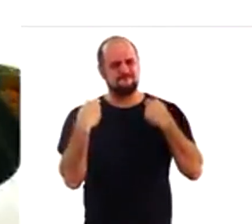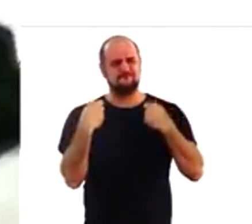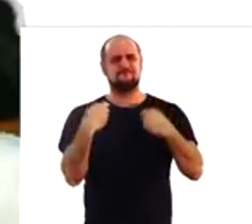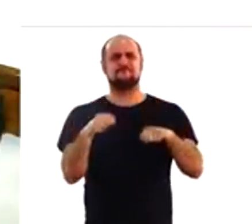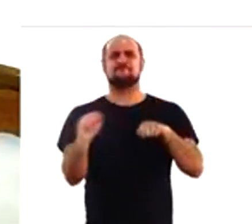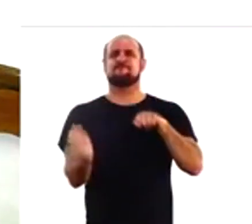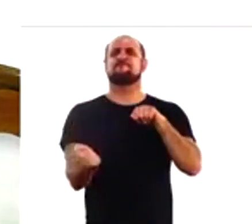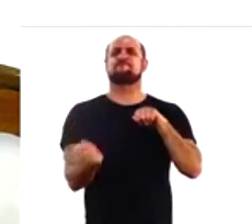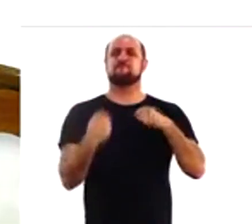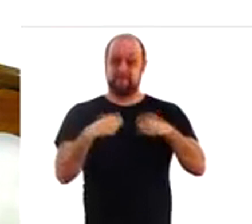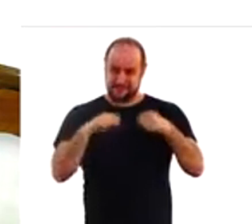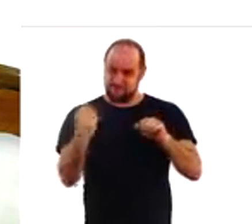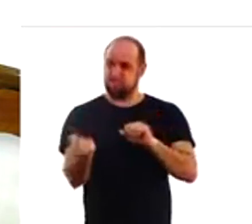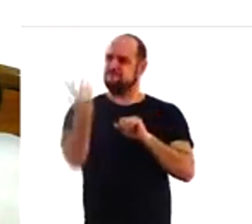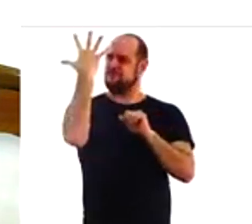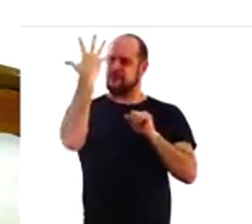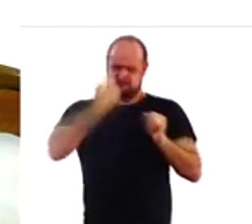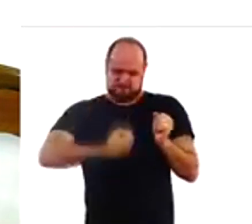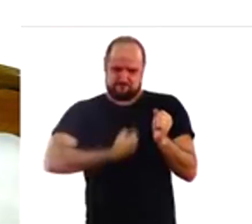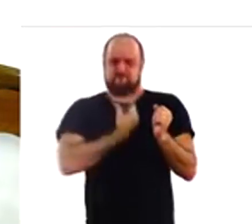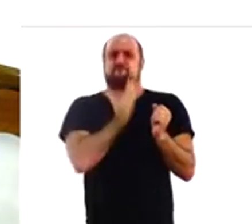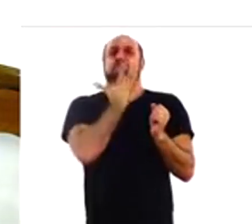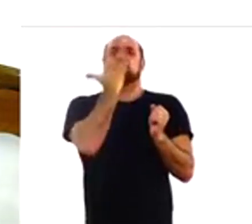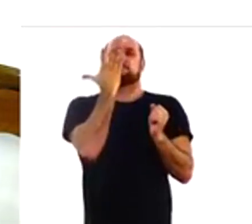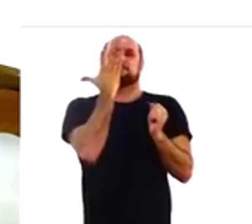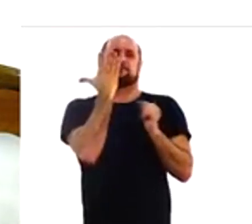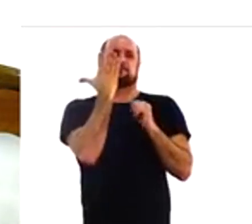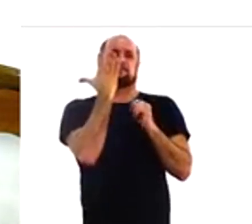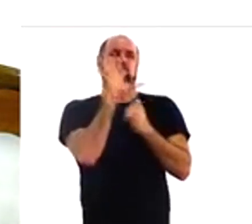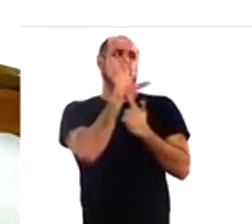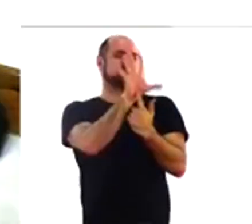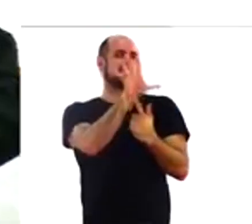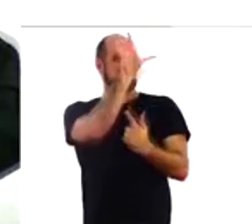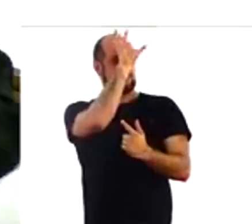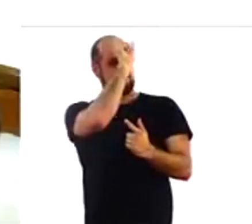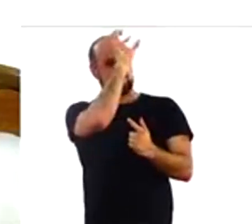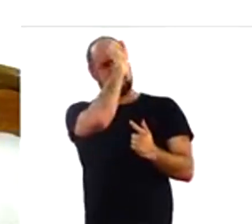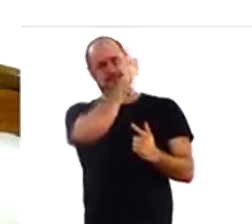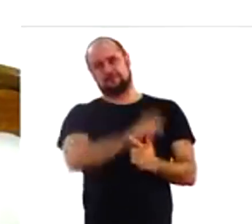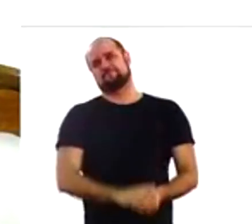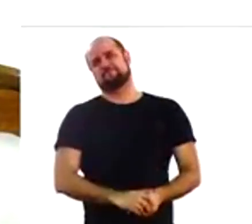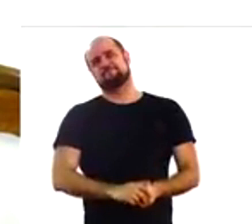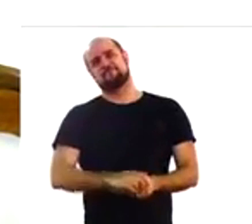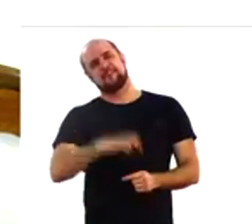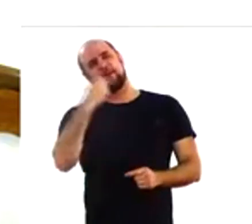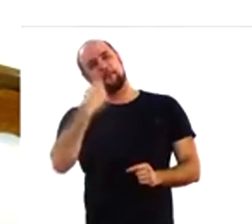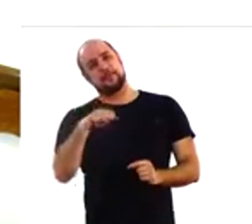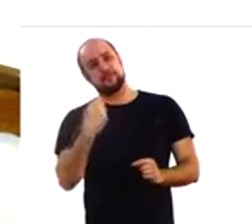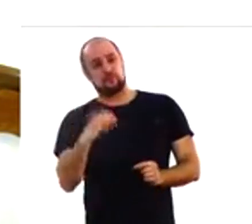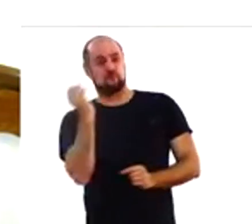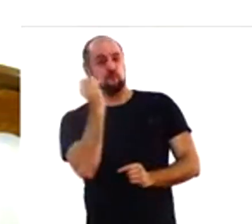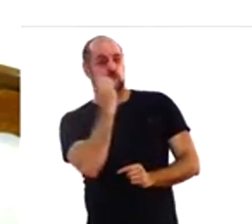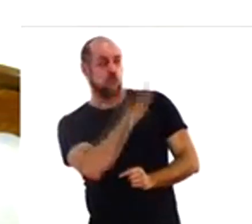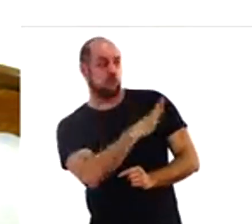a educação precisa aparecer em nós em forma de aprendizado. Precisa aparecer esse novo